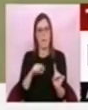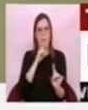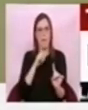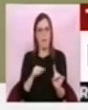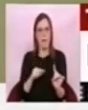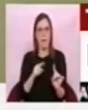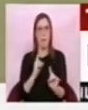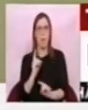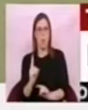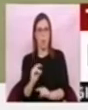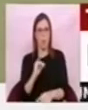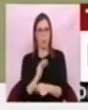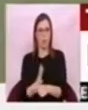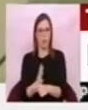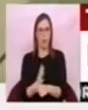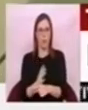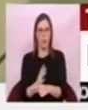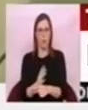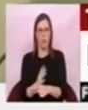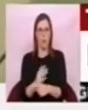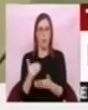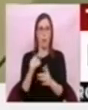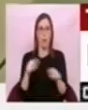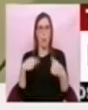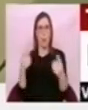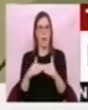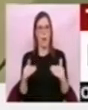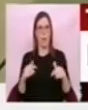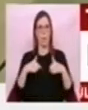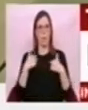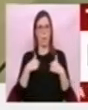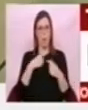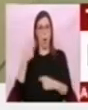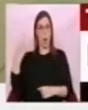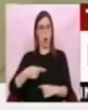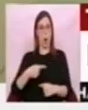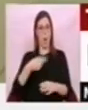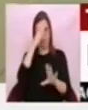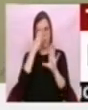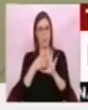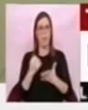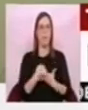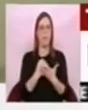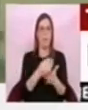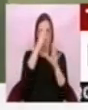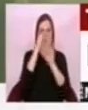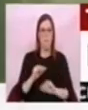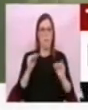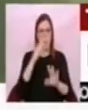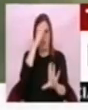de recorrer a outros recursos a este nível. A própria Ordem dos Psicólogos tem uma bolsa de psicólogos